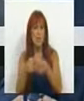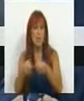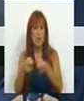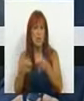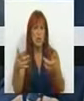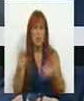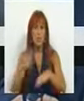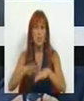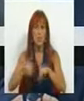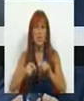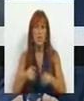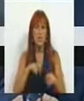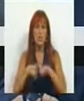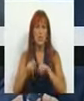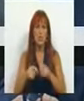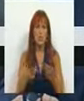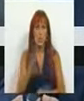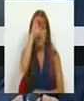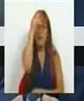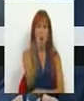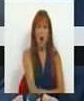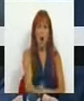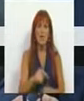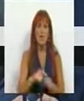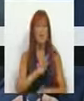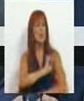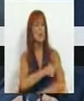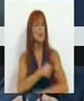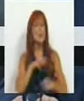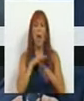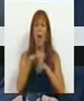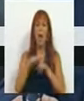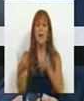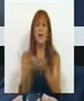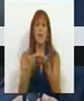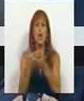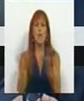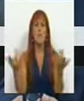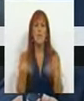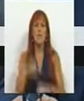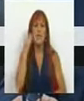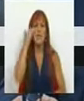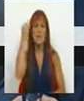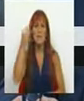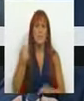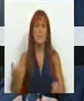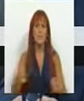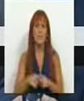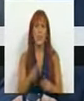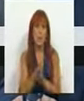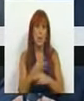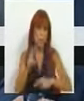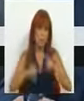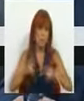gestão relativamente às políticas do atual governo e o seu potencial impacto na economia e, em particular, no